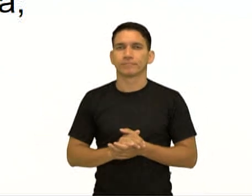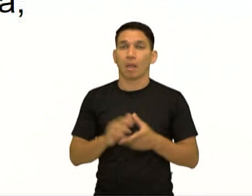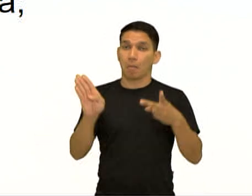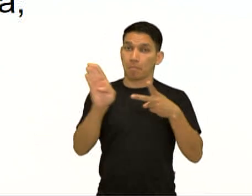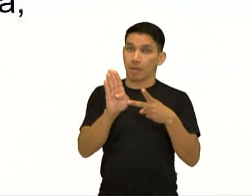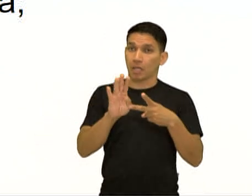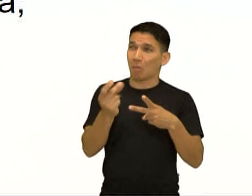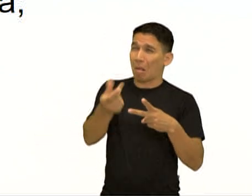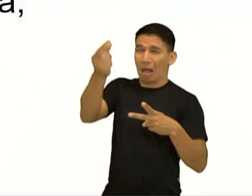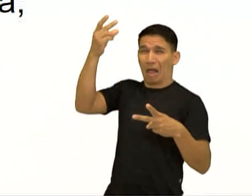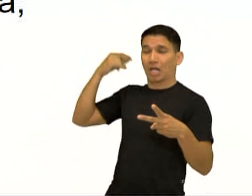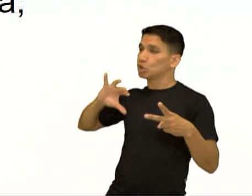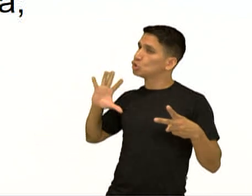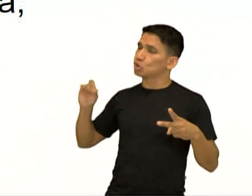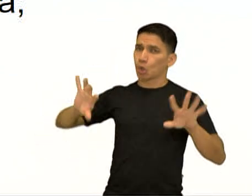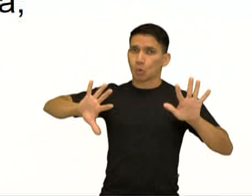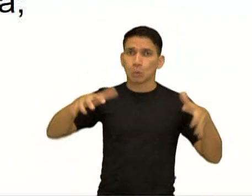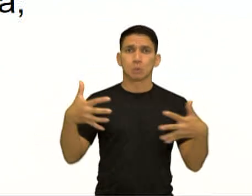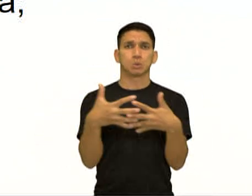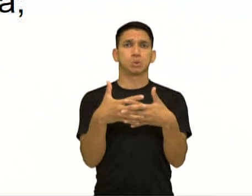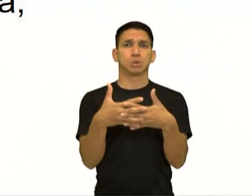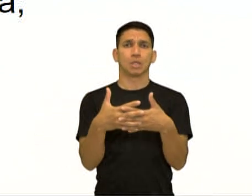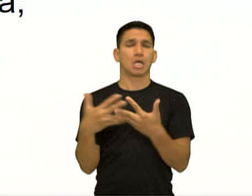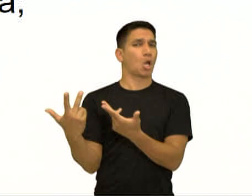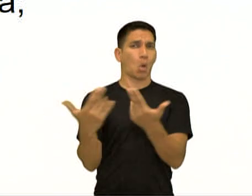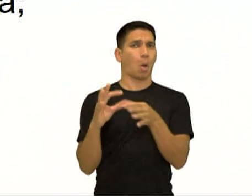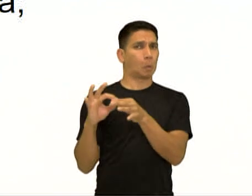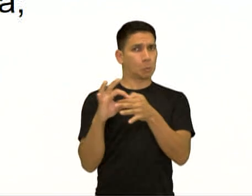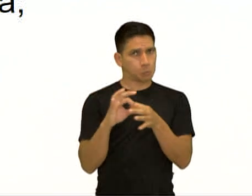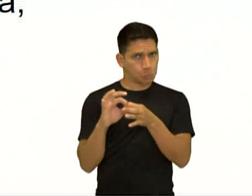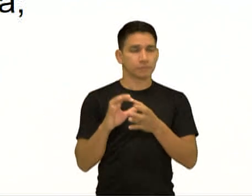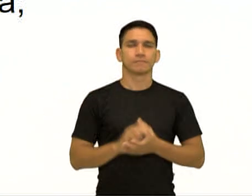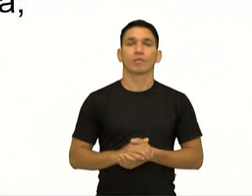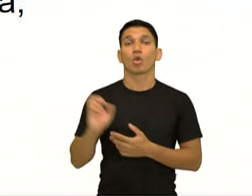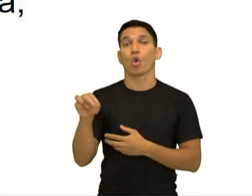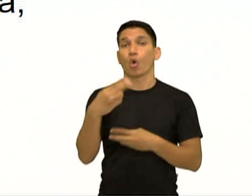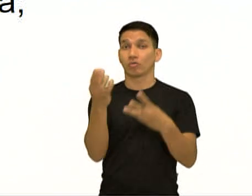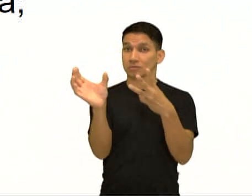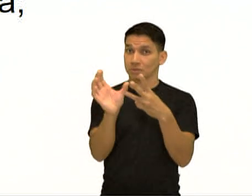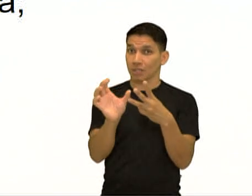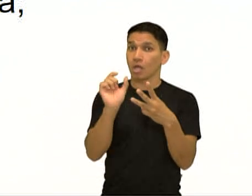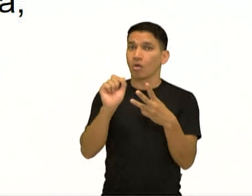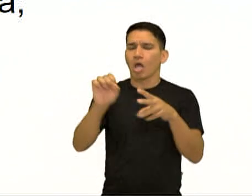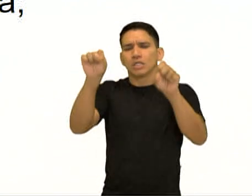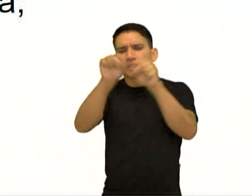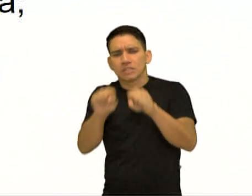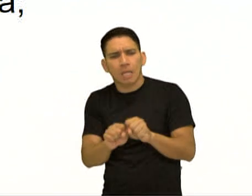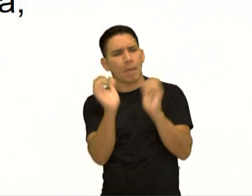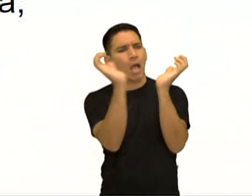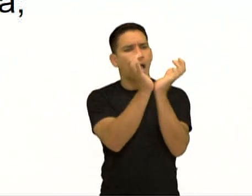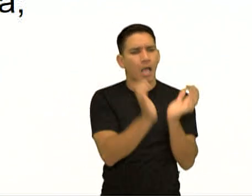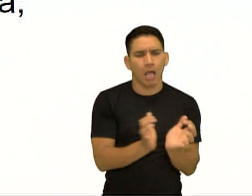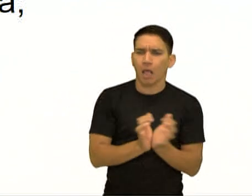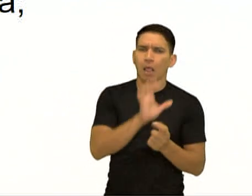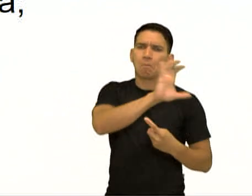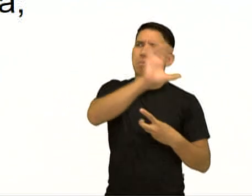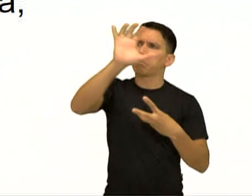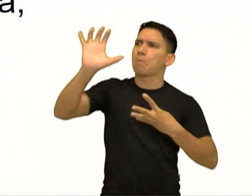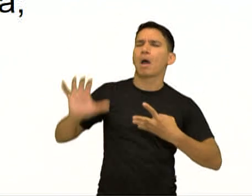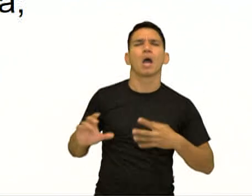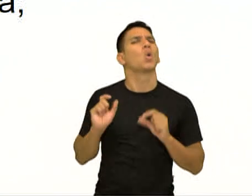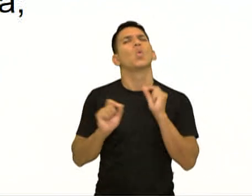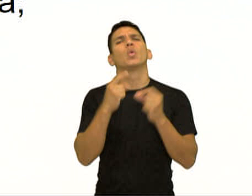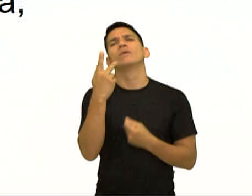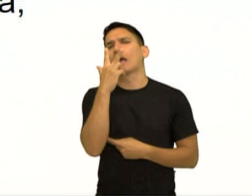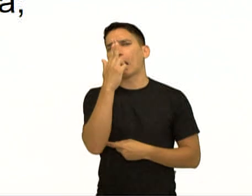continentes formavam apenas uma única porção de terra. Ou letra C. É um sistema de classificação dos continentes. O